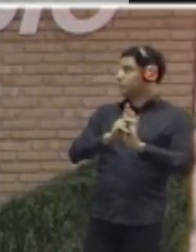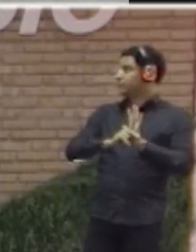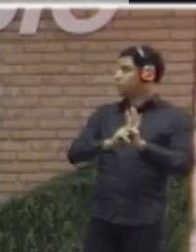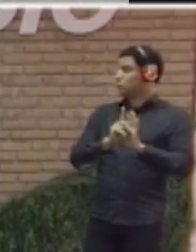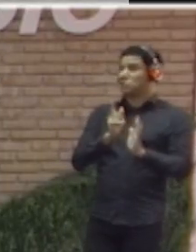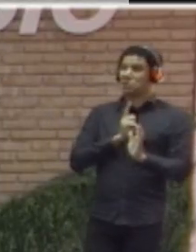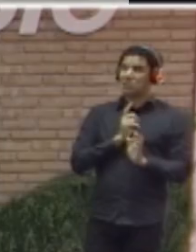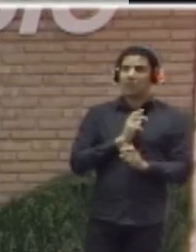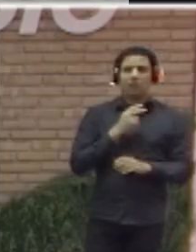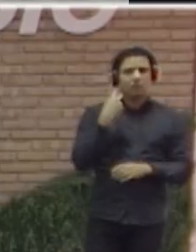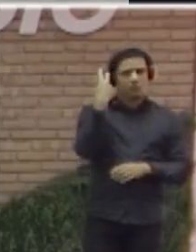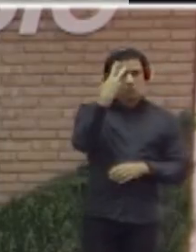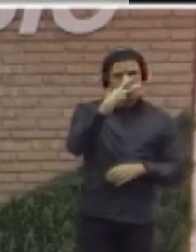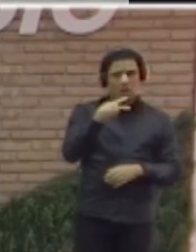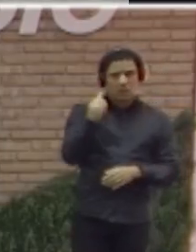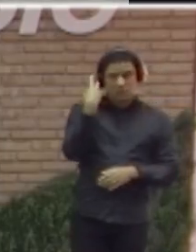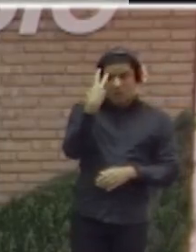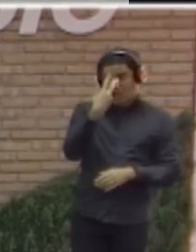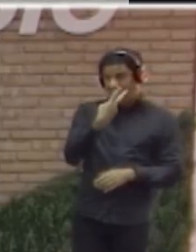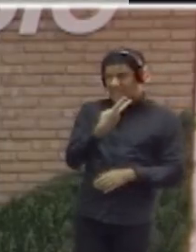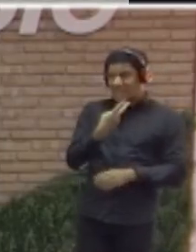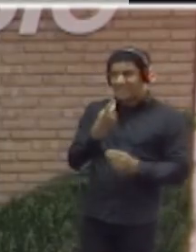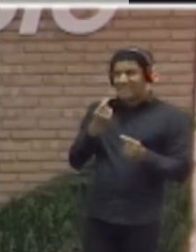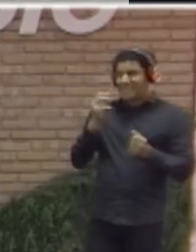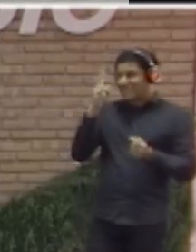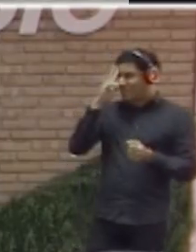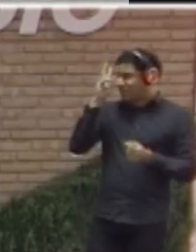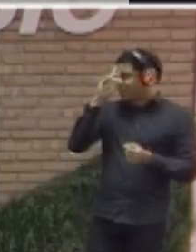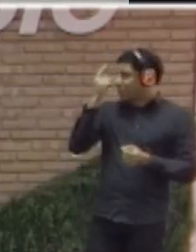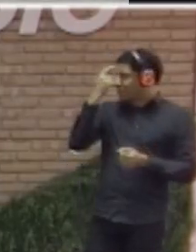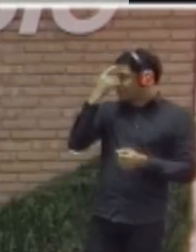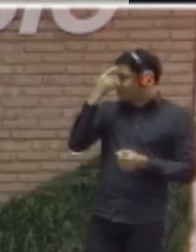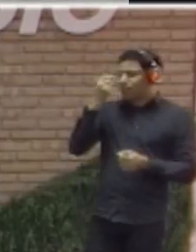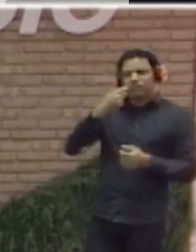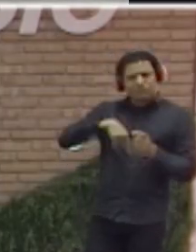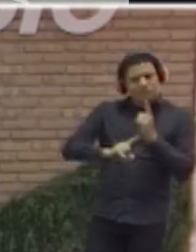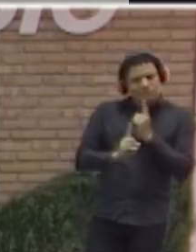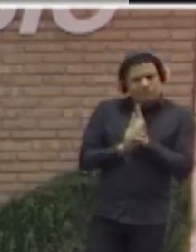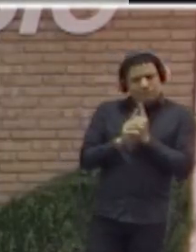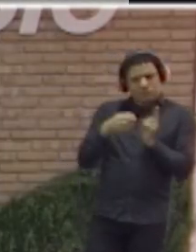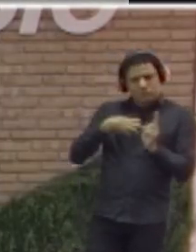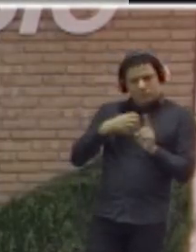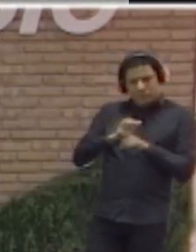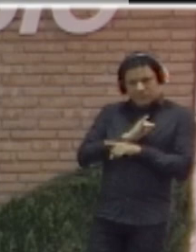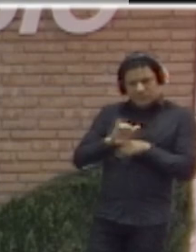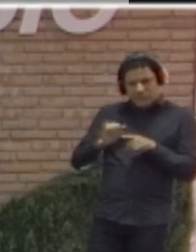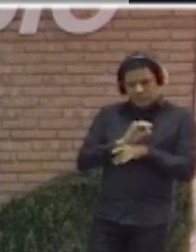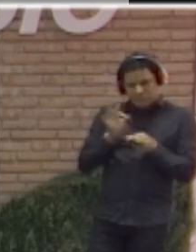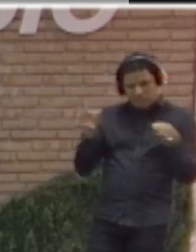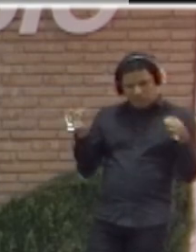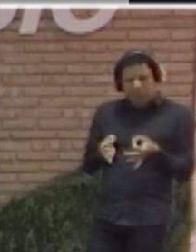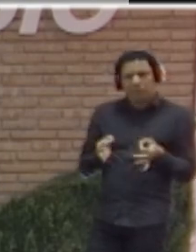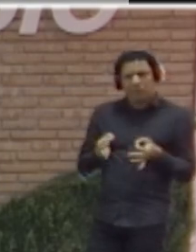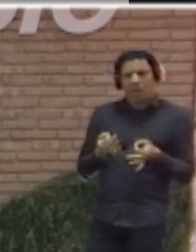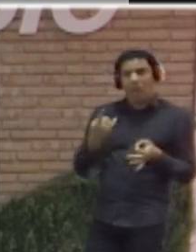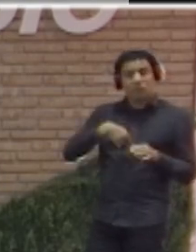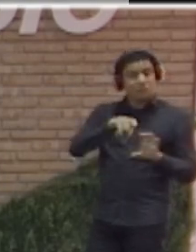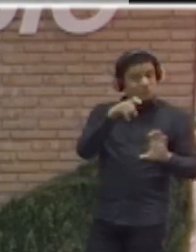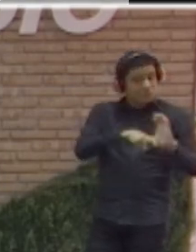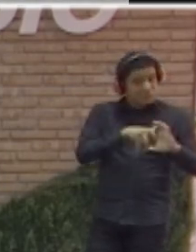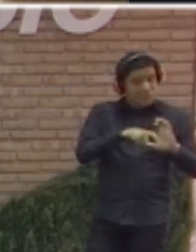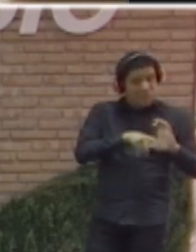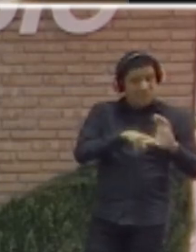2 horas para fazer isso. E eu me lembro de pensar, nós vamos encontrar uma forma de fazer dar certo. Nós dependemos muito do trabalho